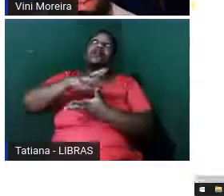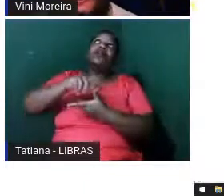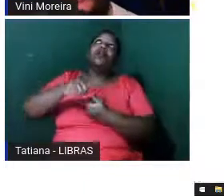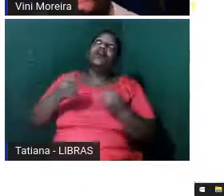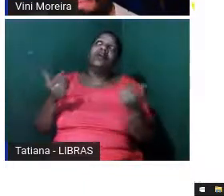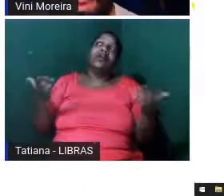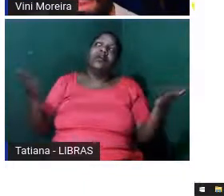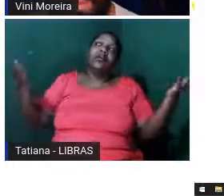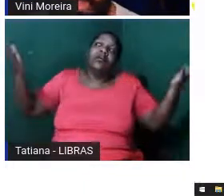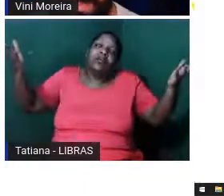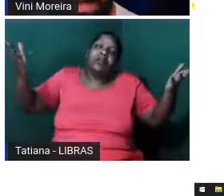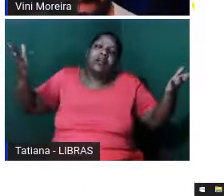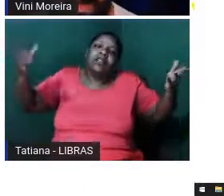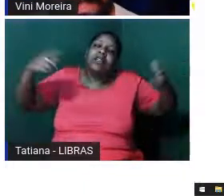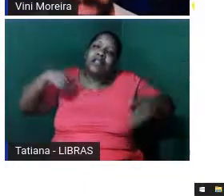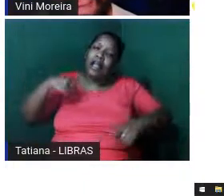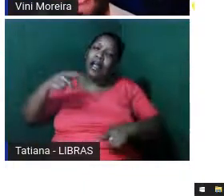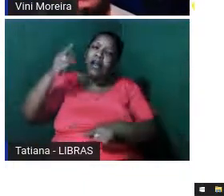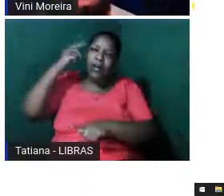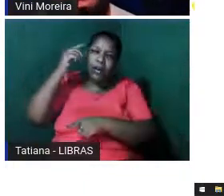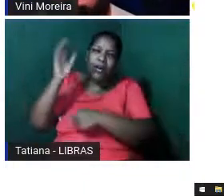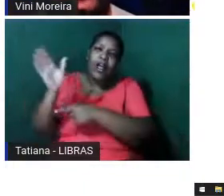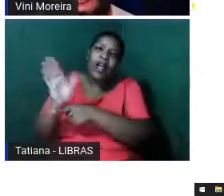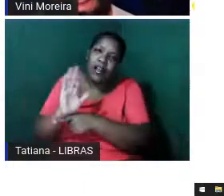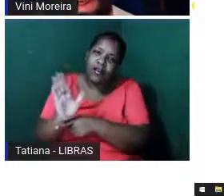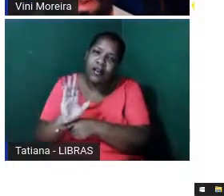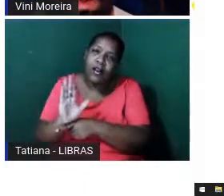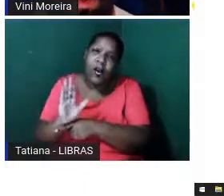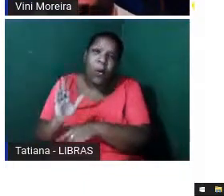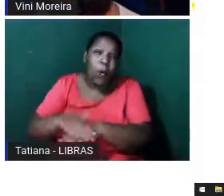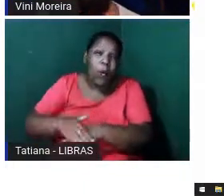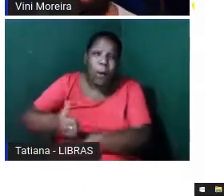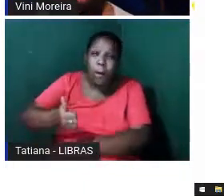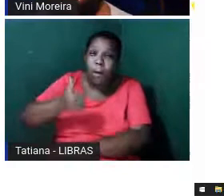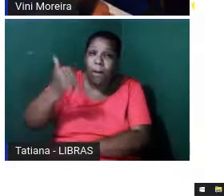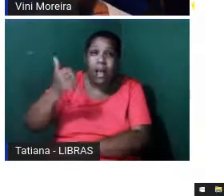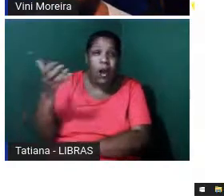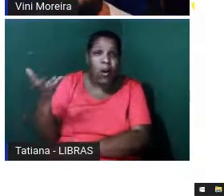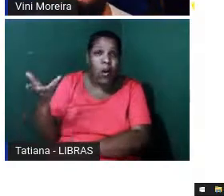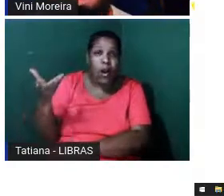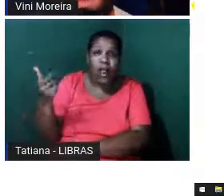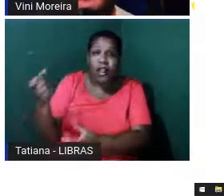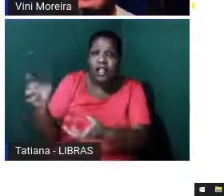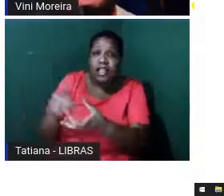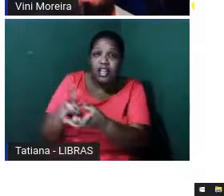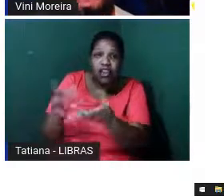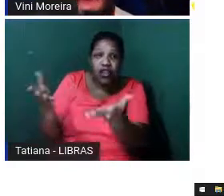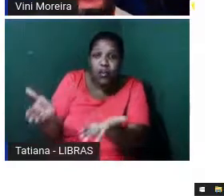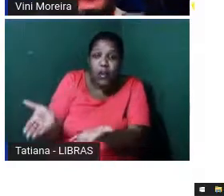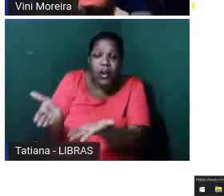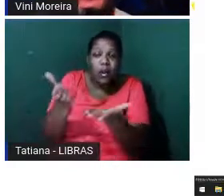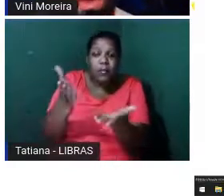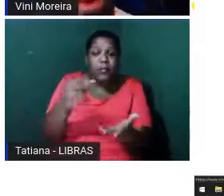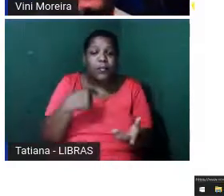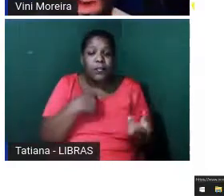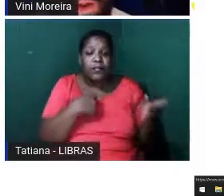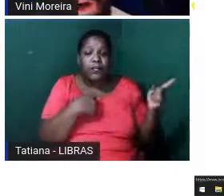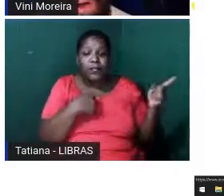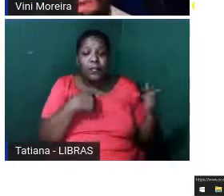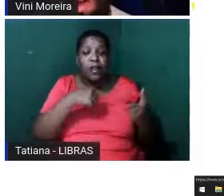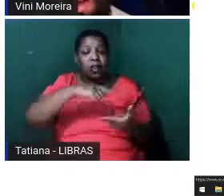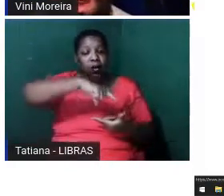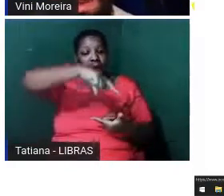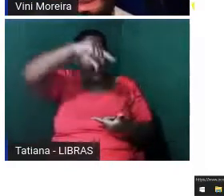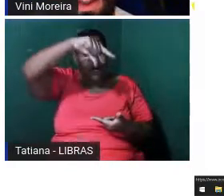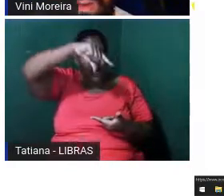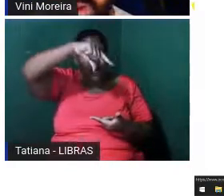que grava um vídeos a minha altíssima qualidade disponibilizam para gente em formato horizontal e